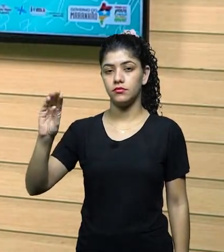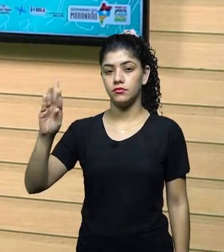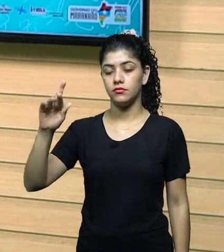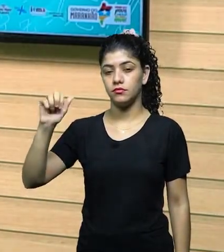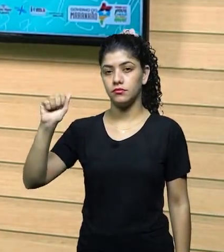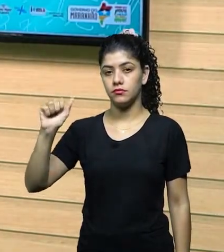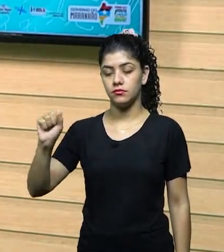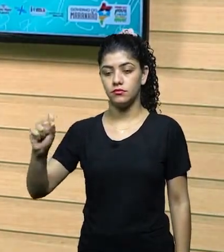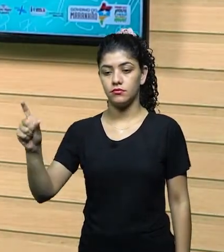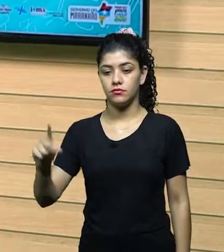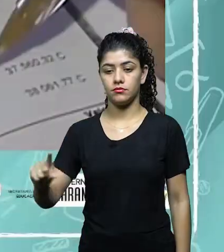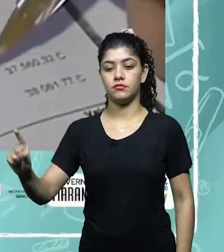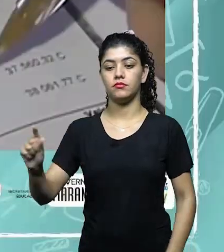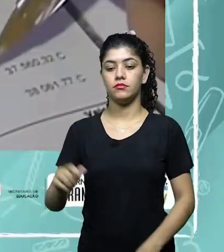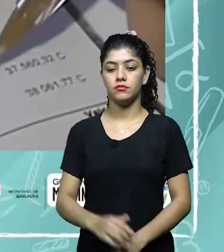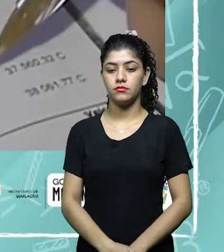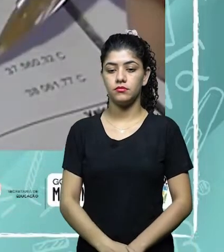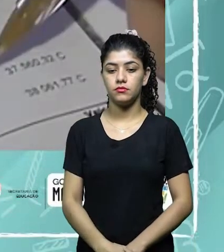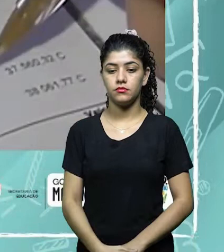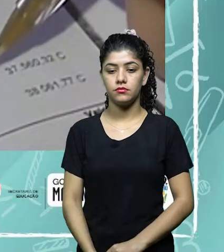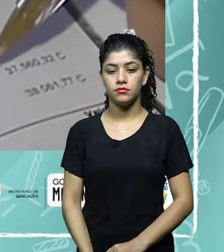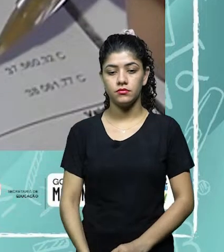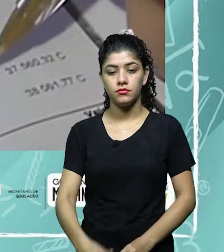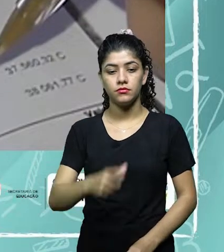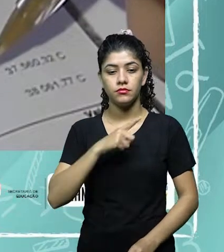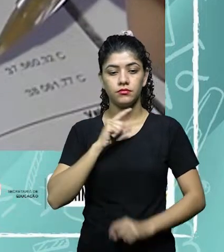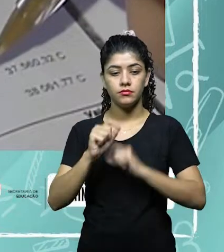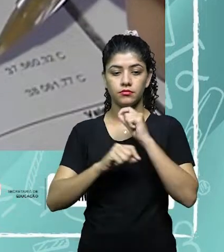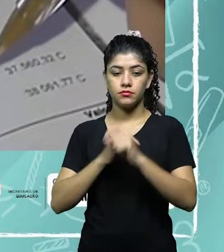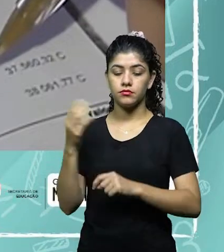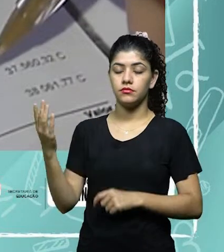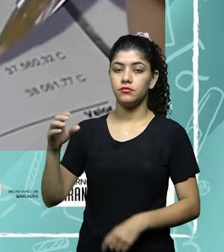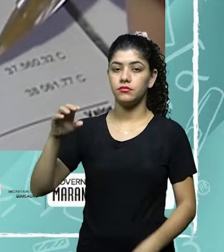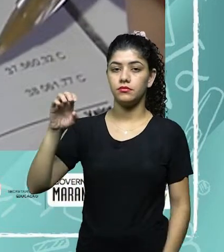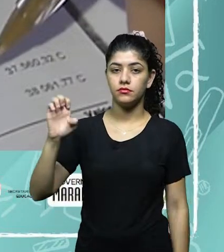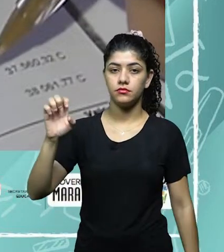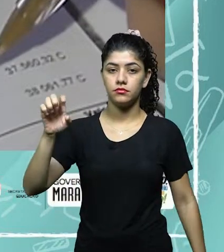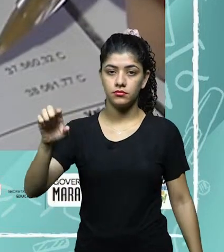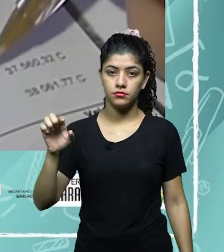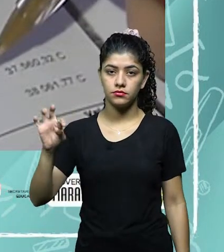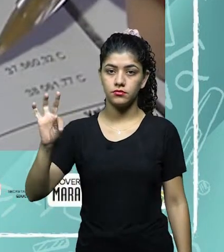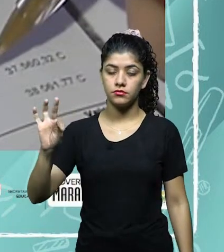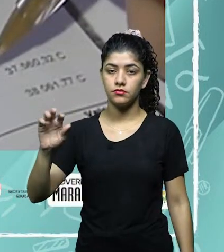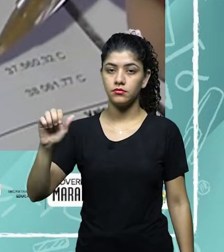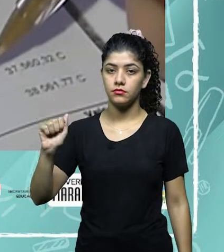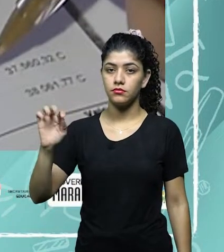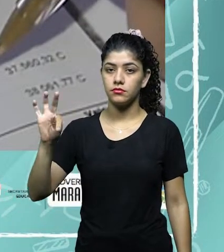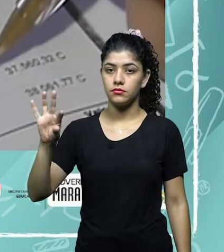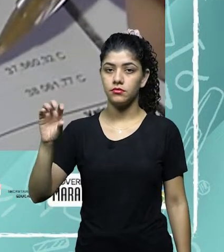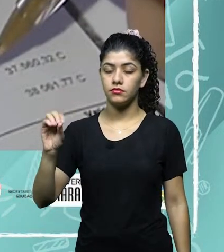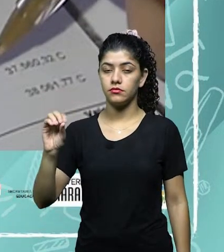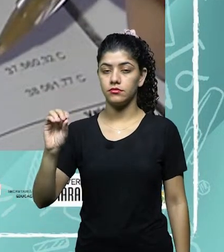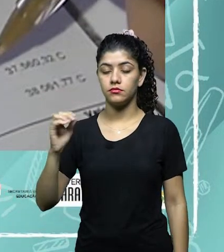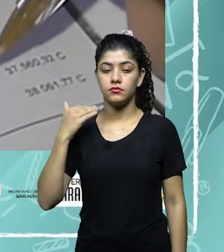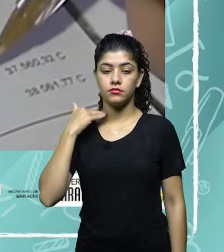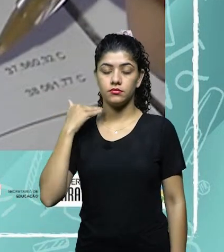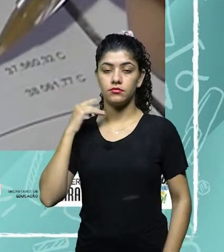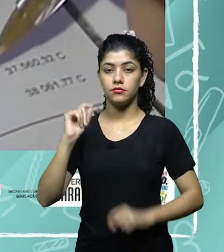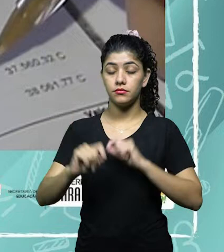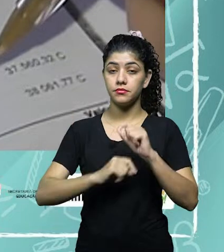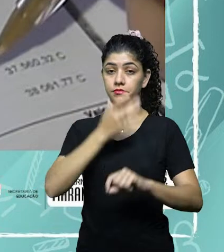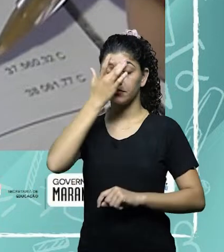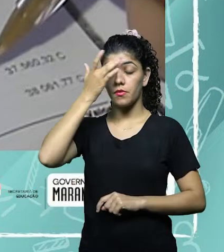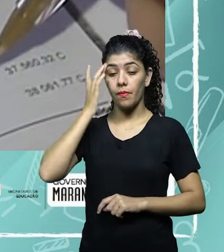para onde que está indo o dinheiro, né? Certo. Aqui nós temos o extrato bancário. Ele é um documento que serve